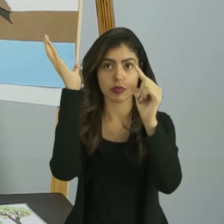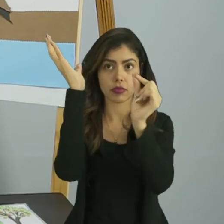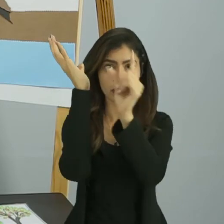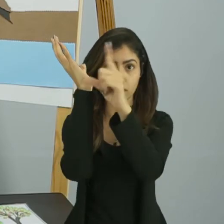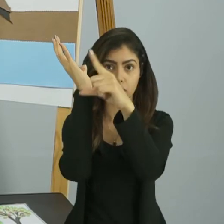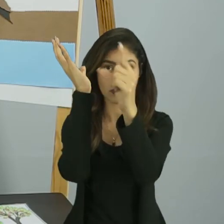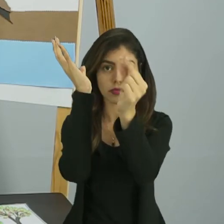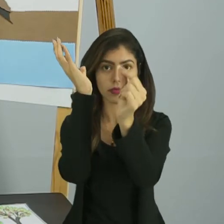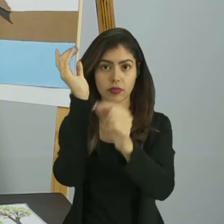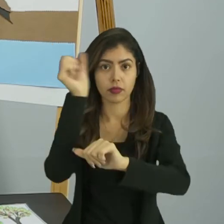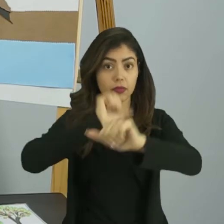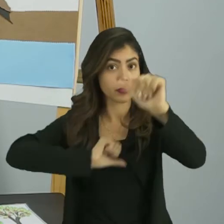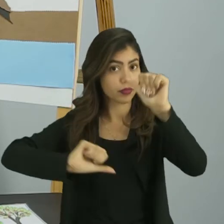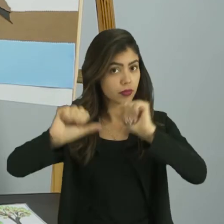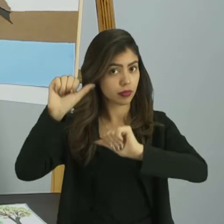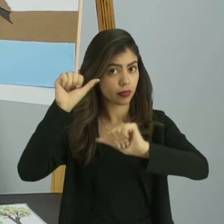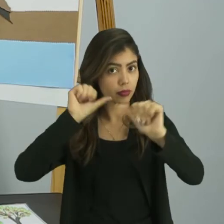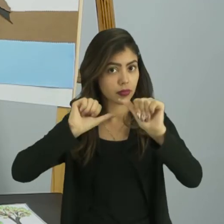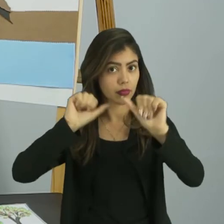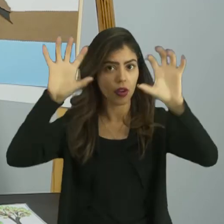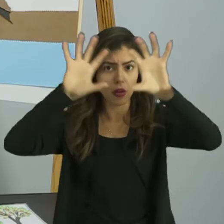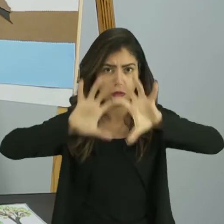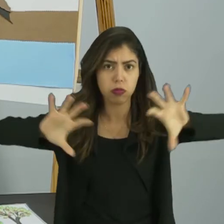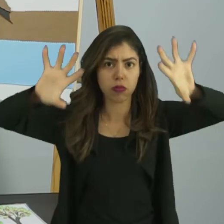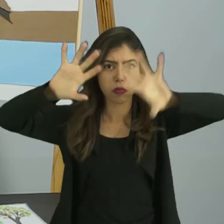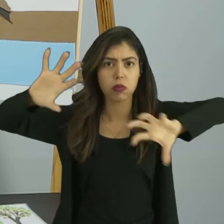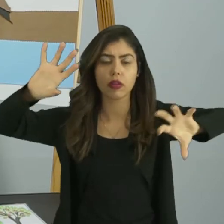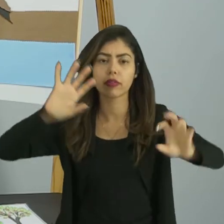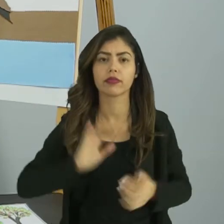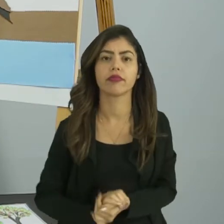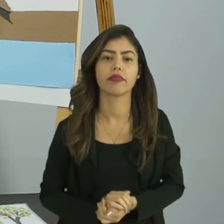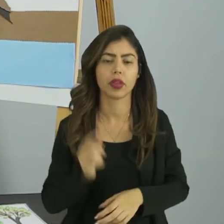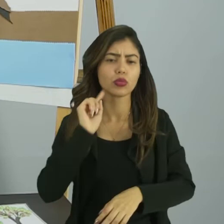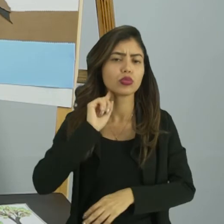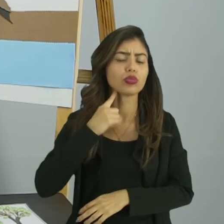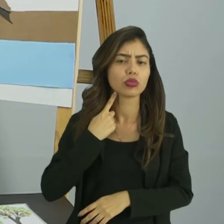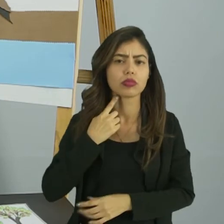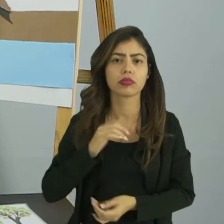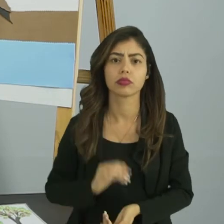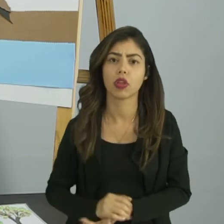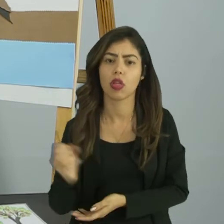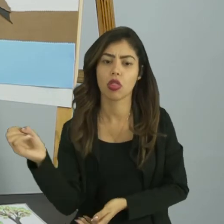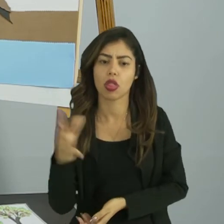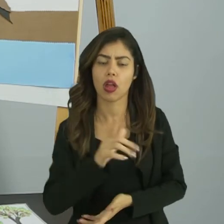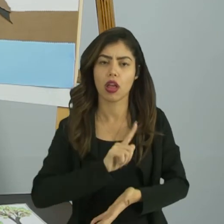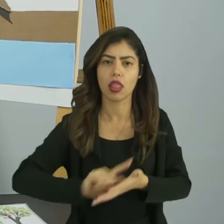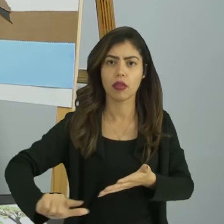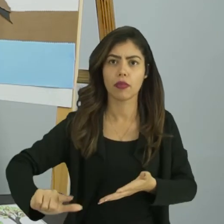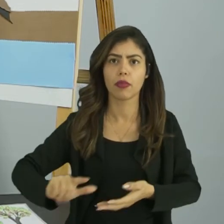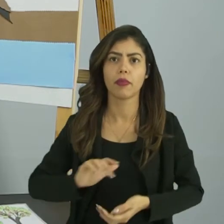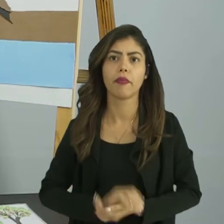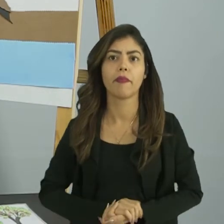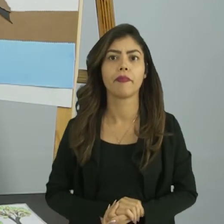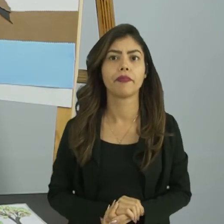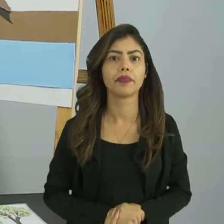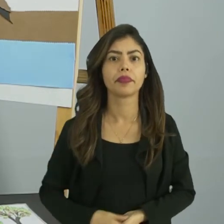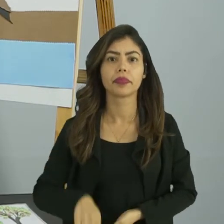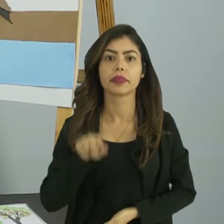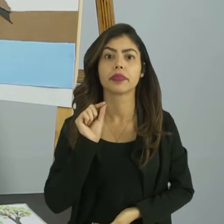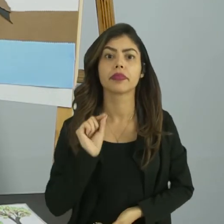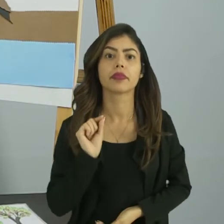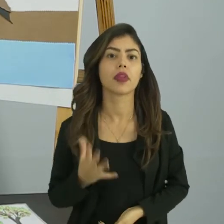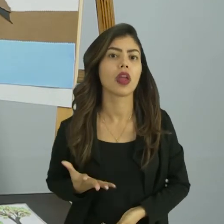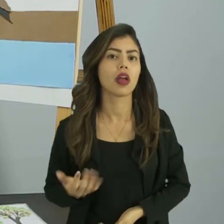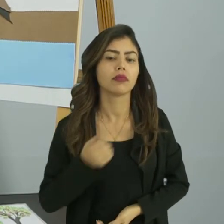planta, elas transformam esse ar sujo em um ar limpo. E quem